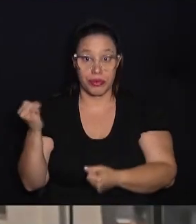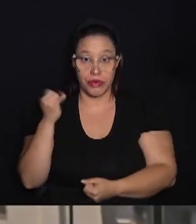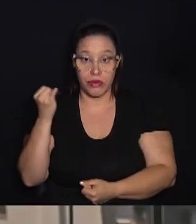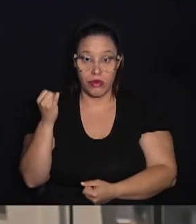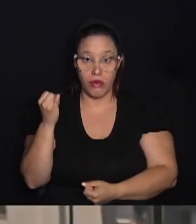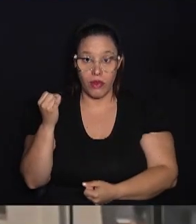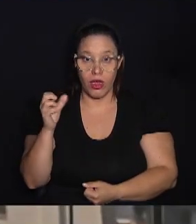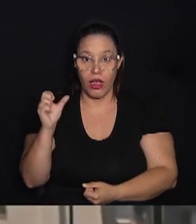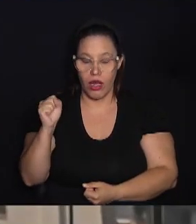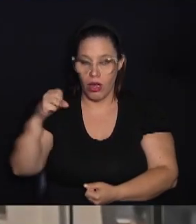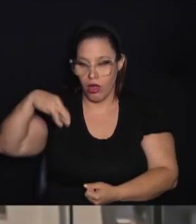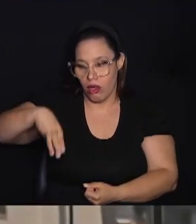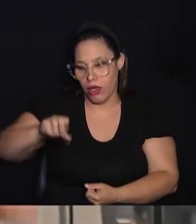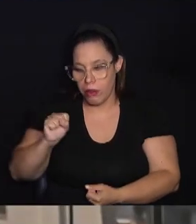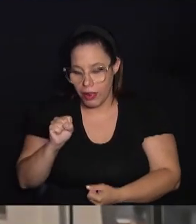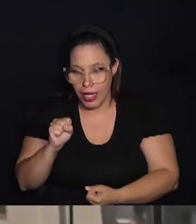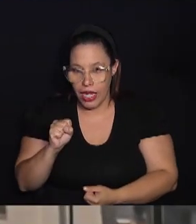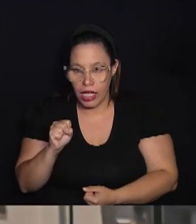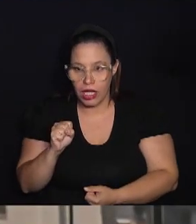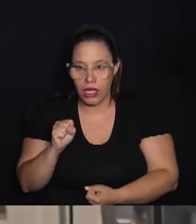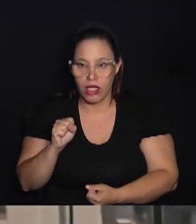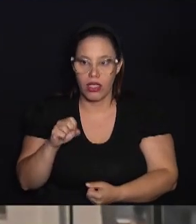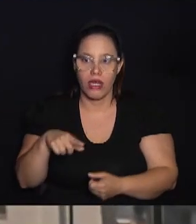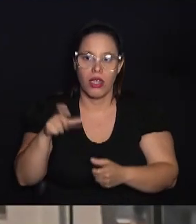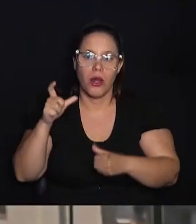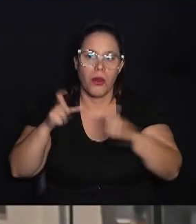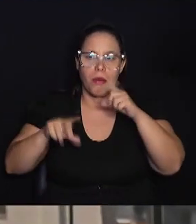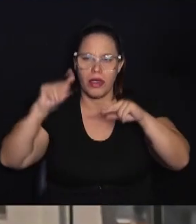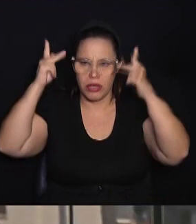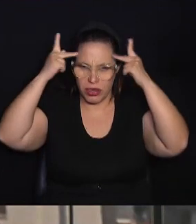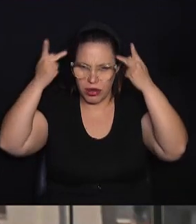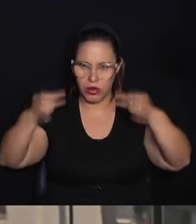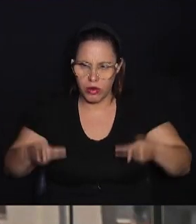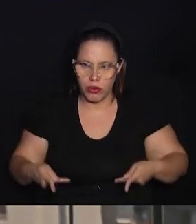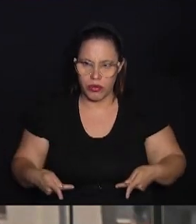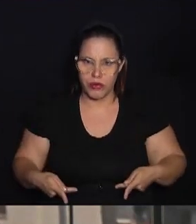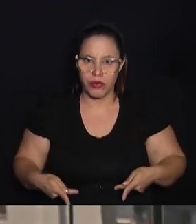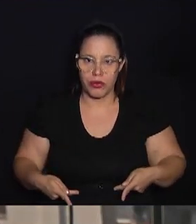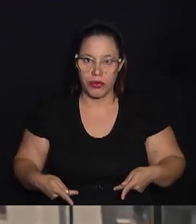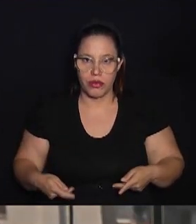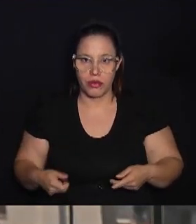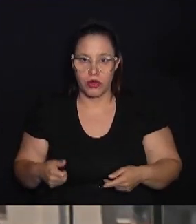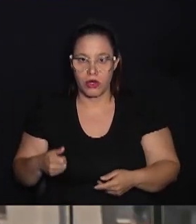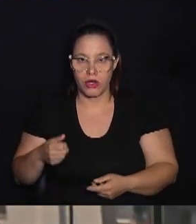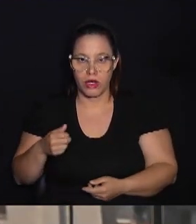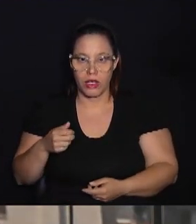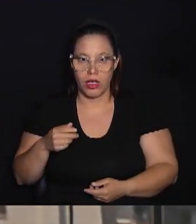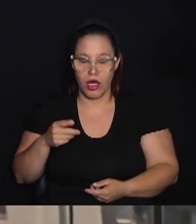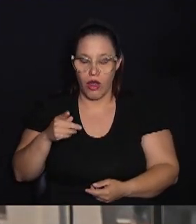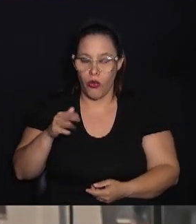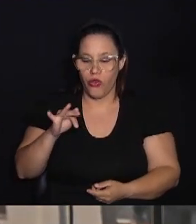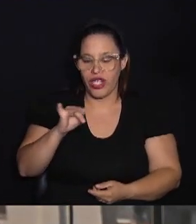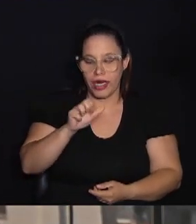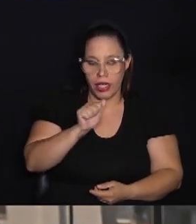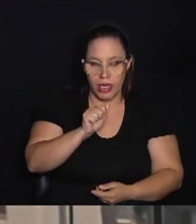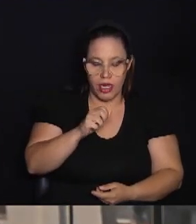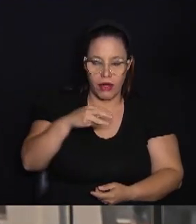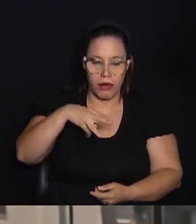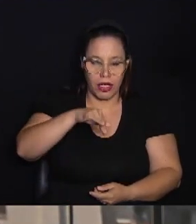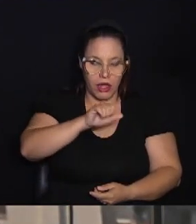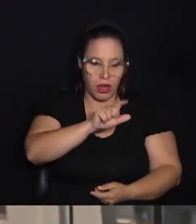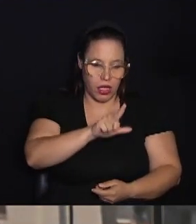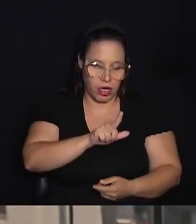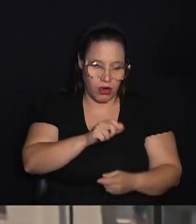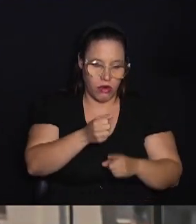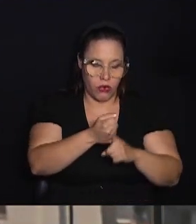Organização Mundial da Saúde os seres humanos são formados pelas seguintes dimensões física mental social e